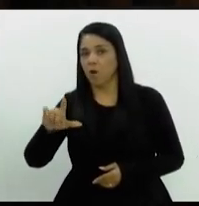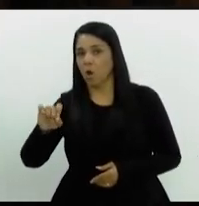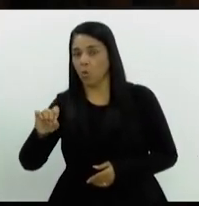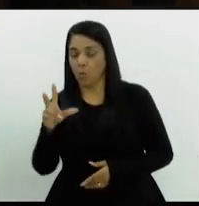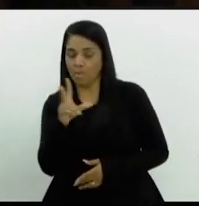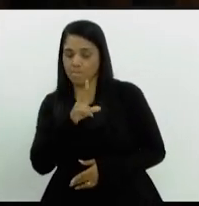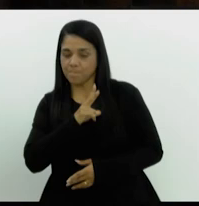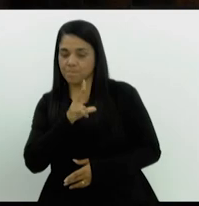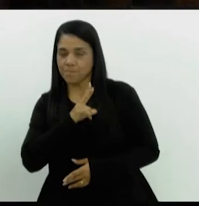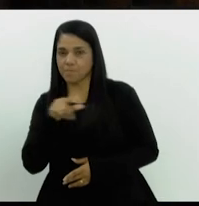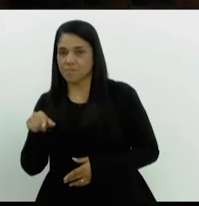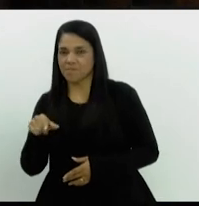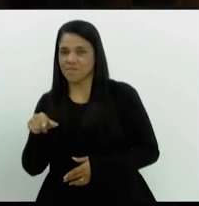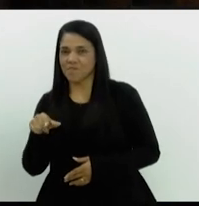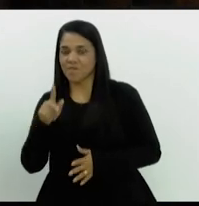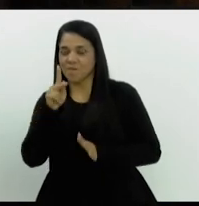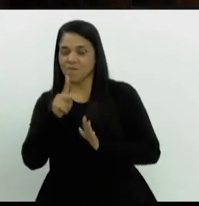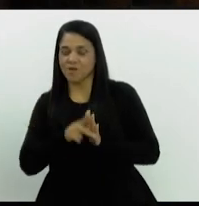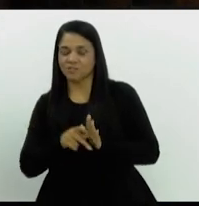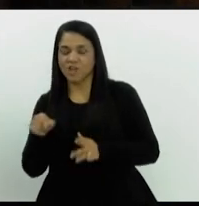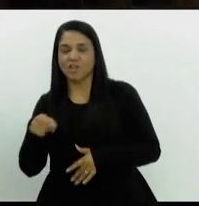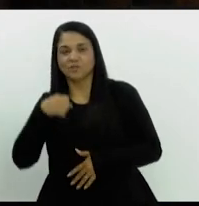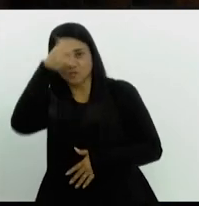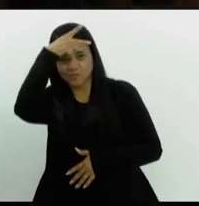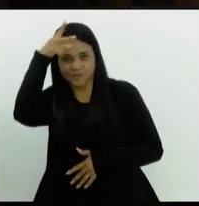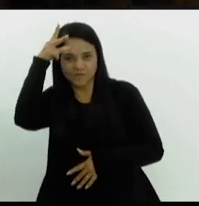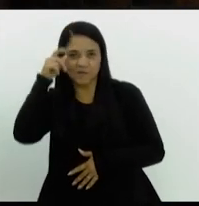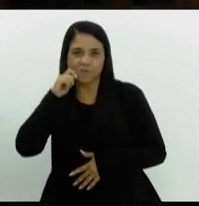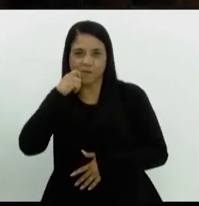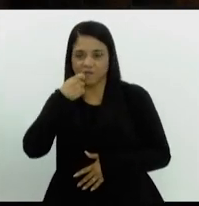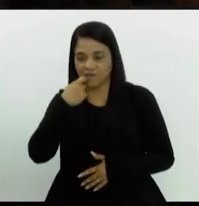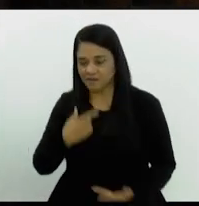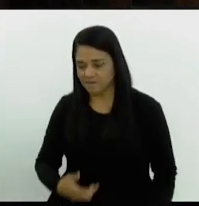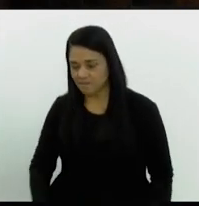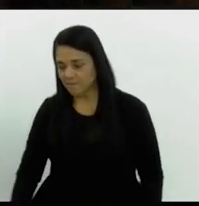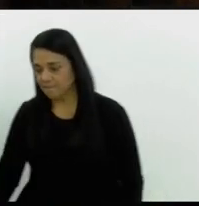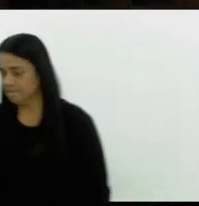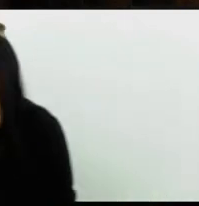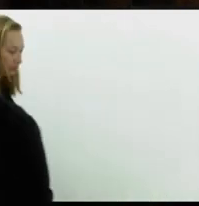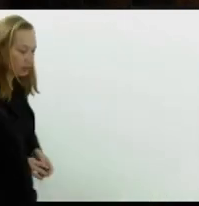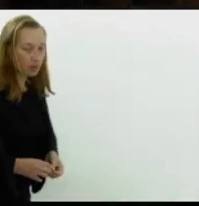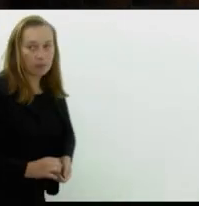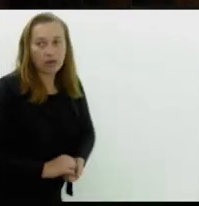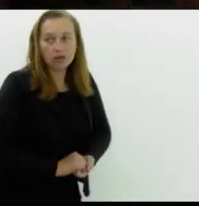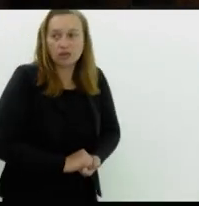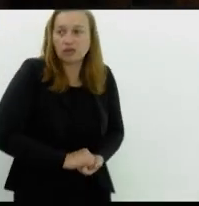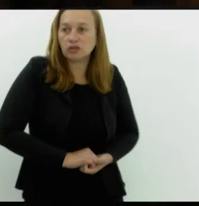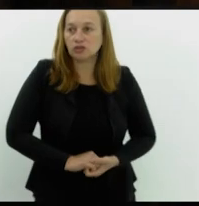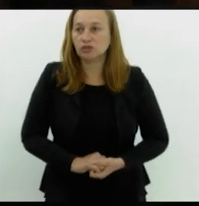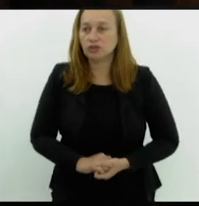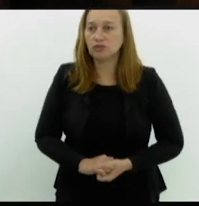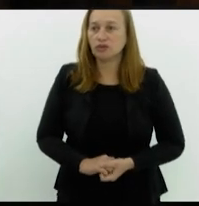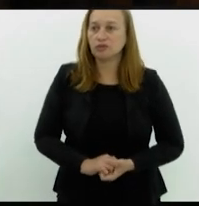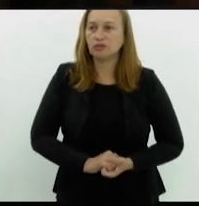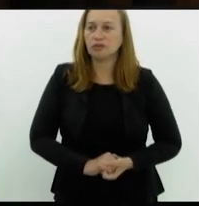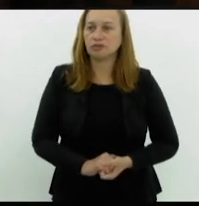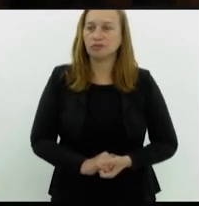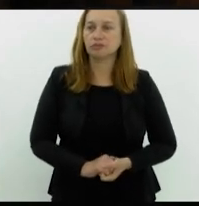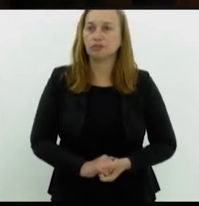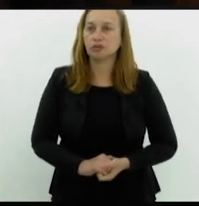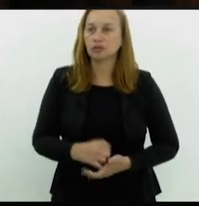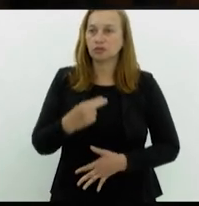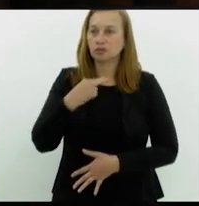do coração do prefeito Eduardo Paes. Mas o que a gente não pode compreender é